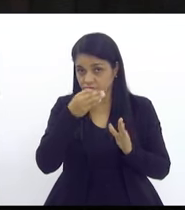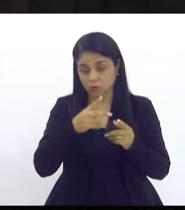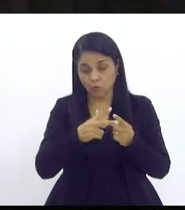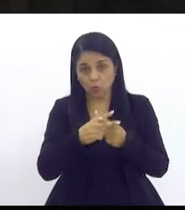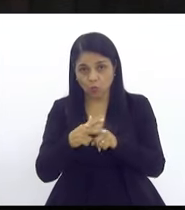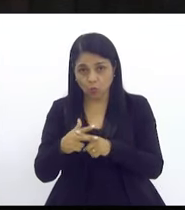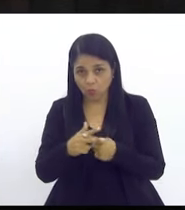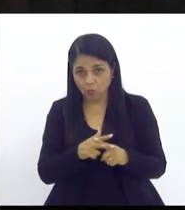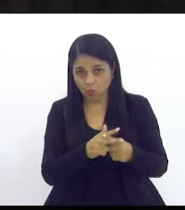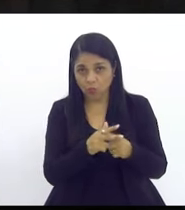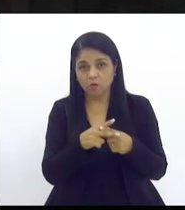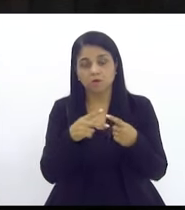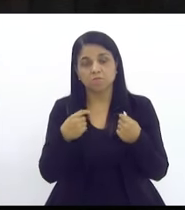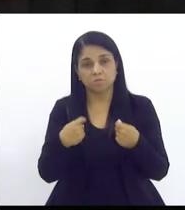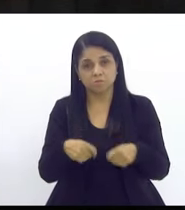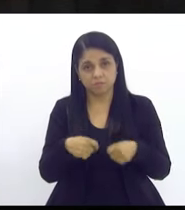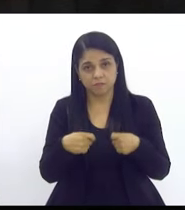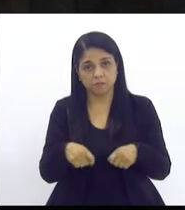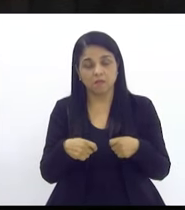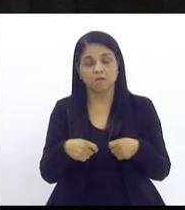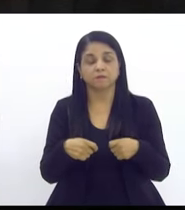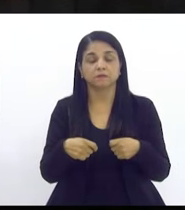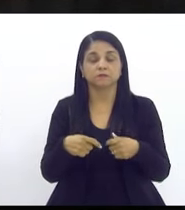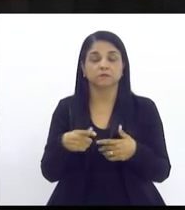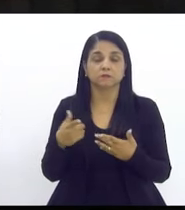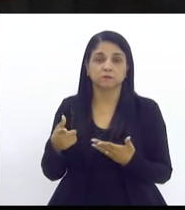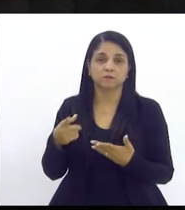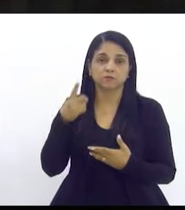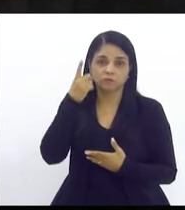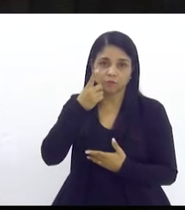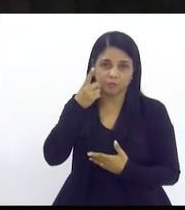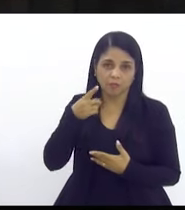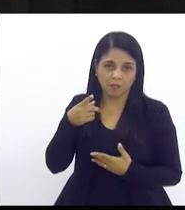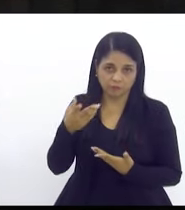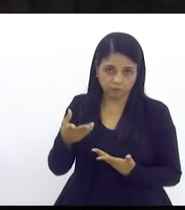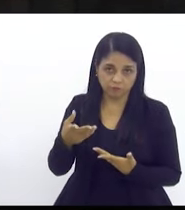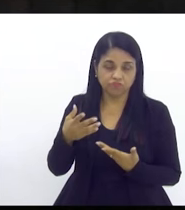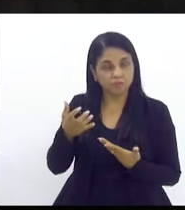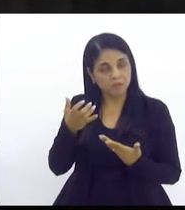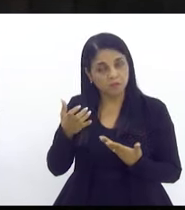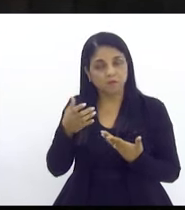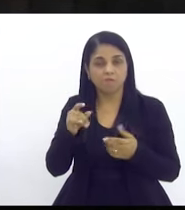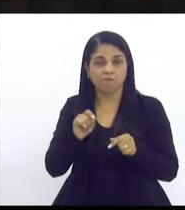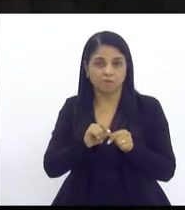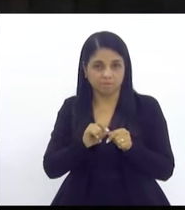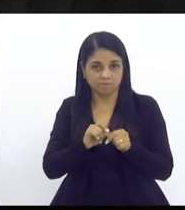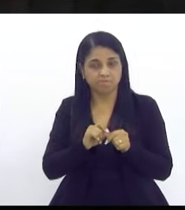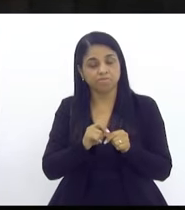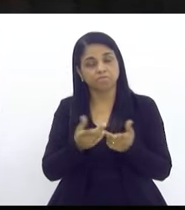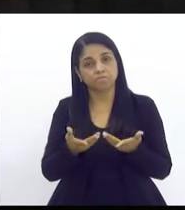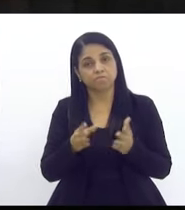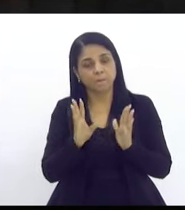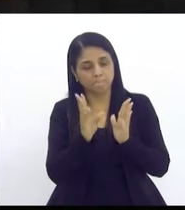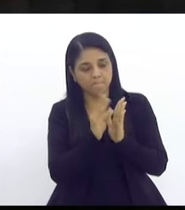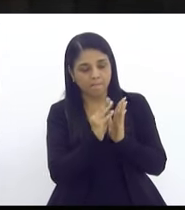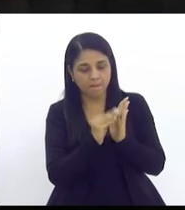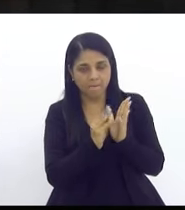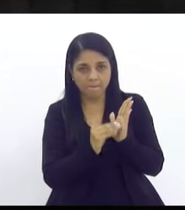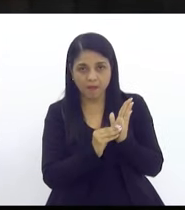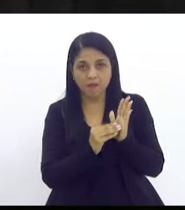correções que esses entes governamentais achavam justo fazer. E o fizemos e